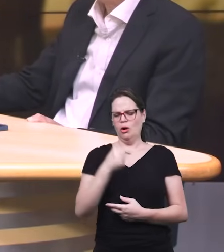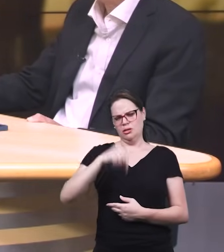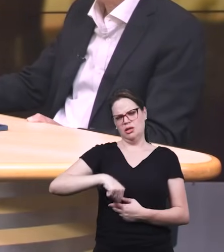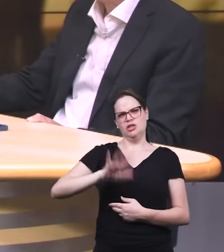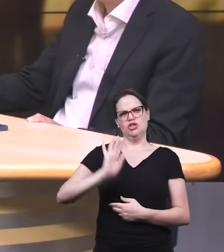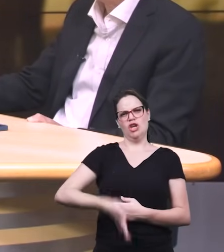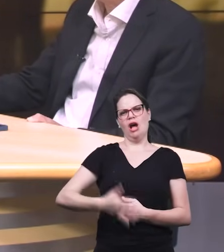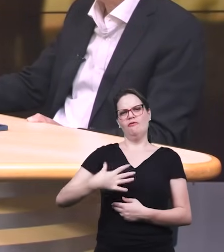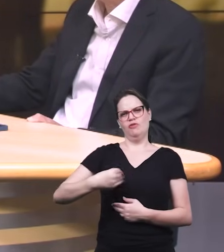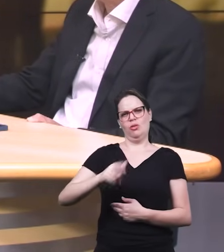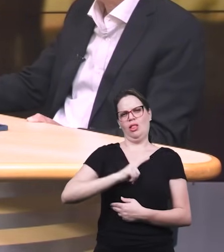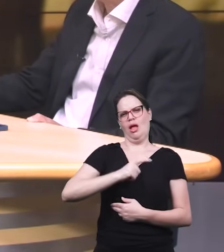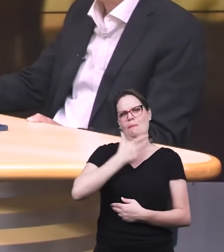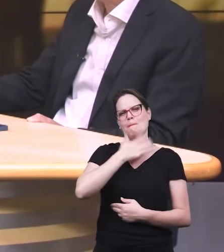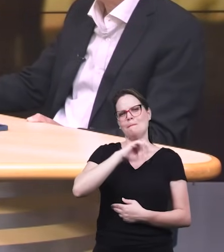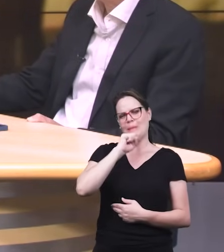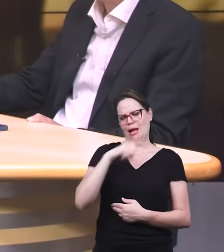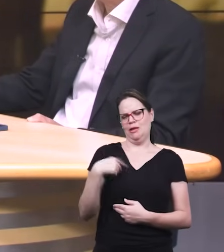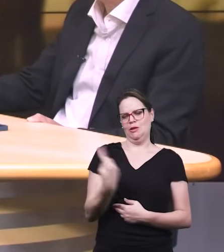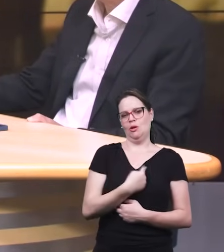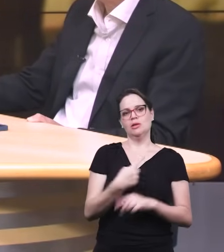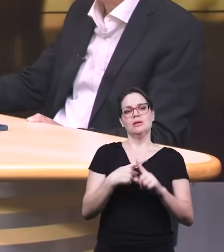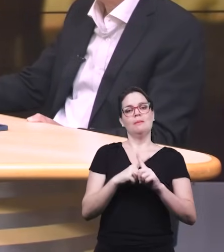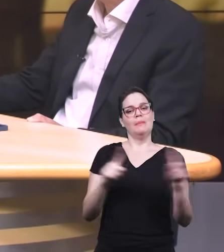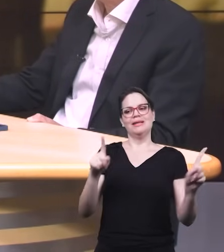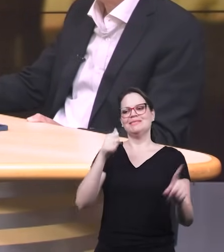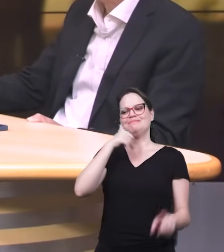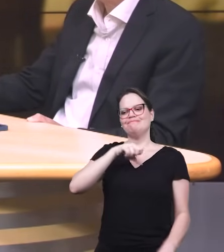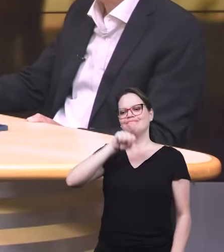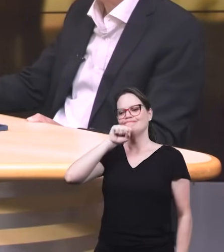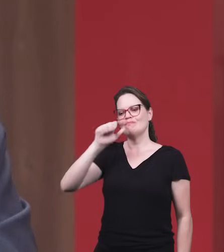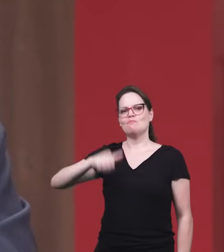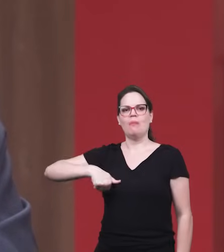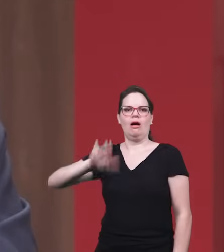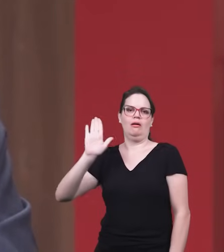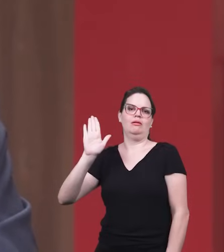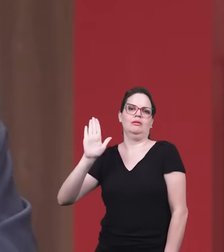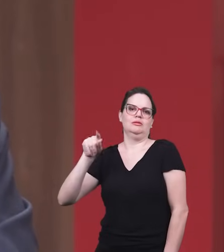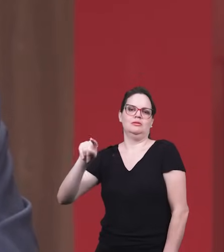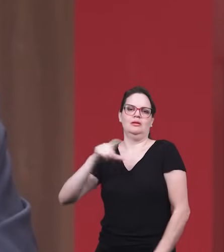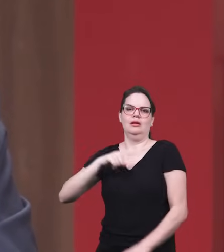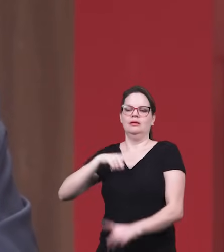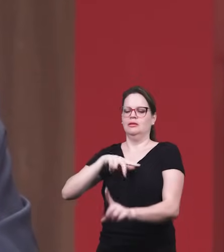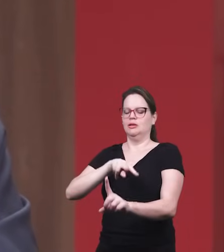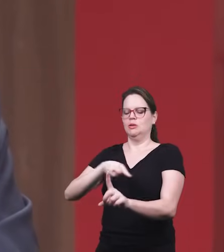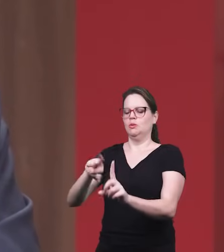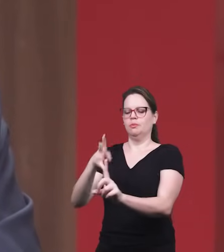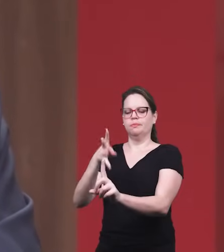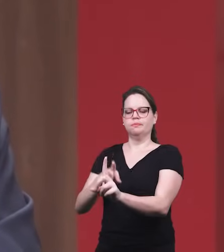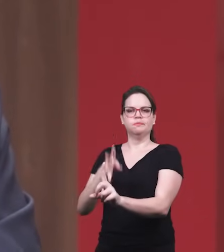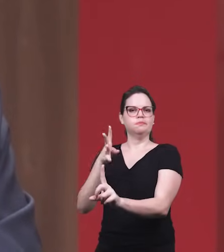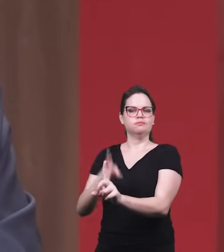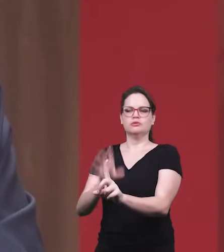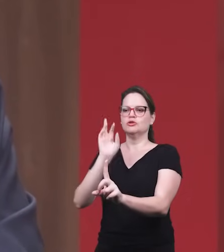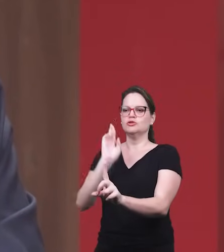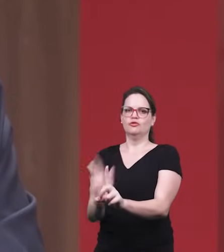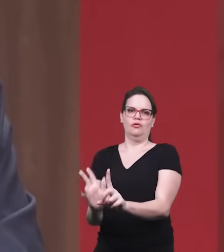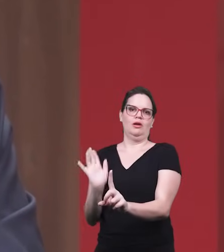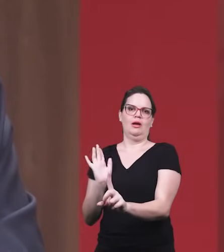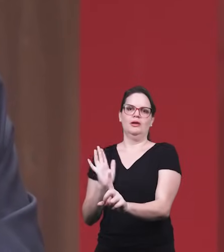nem descaracterizando a posição do pai, mas a mãe, ela tem uma visão completamente